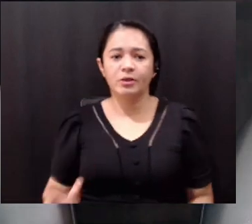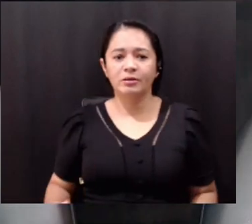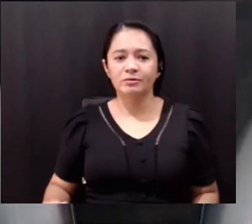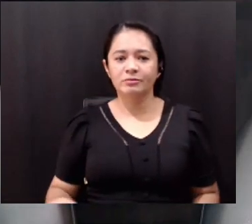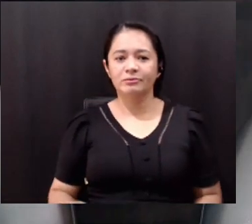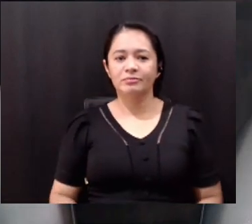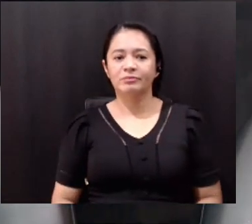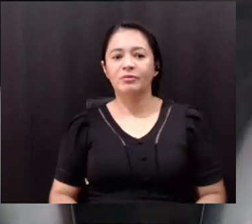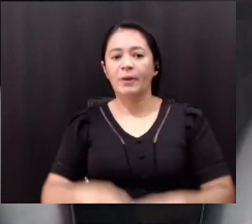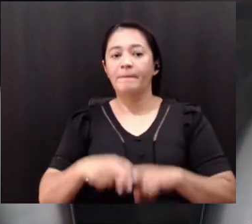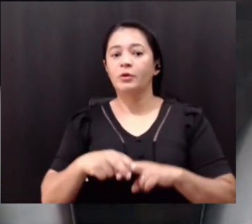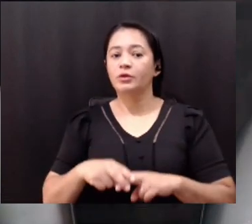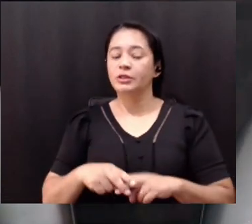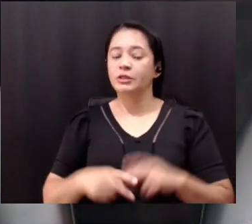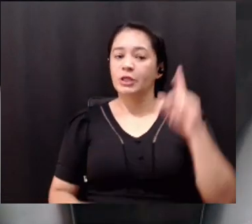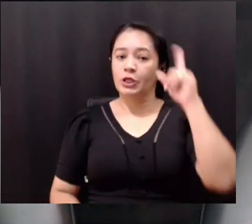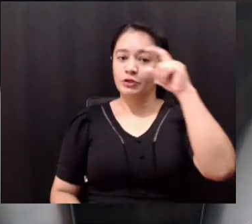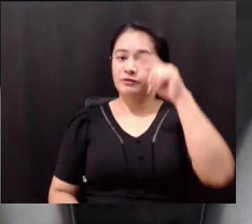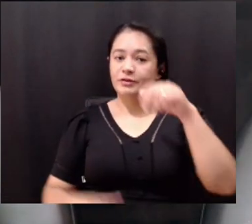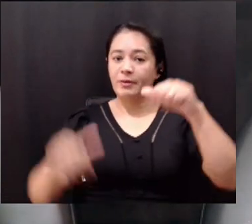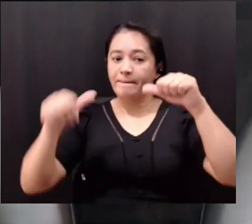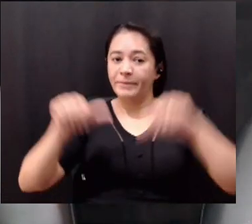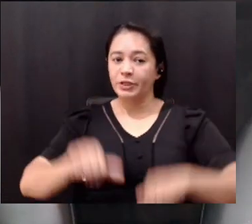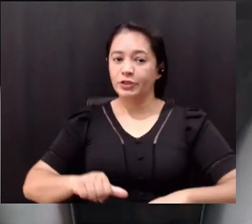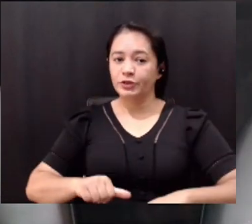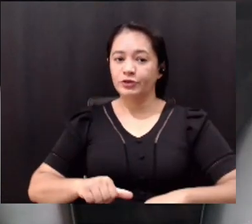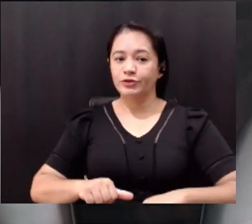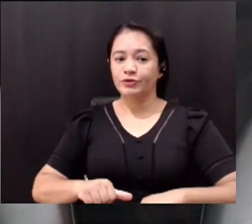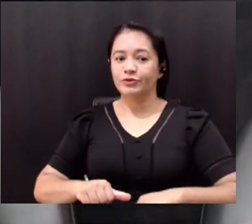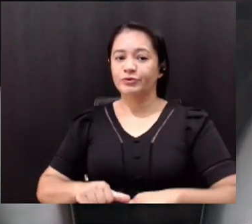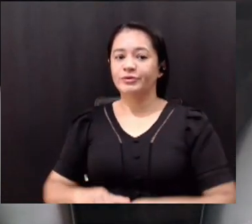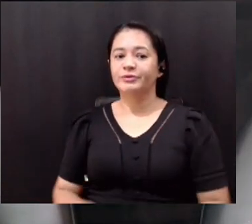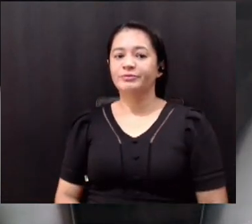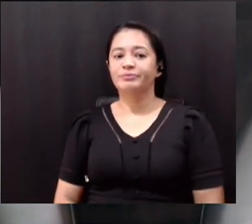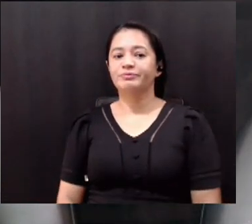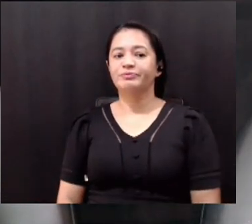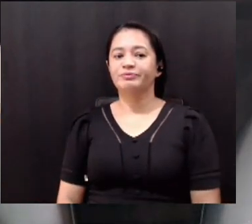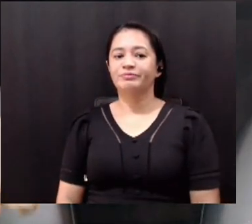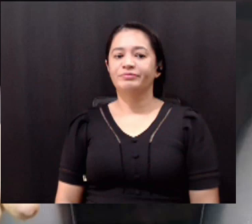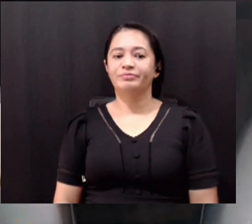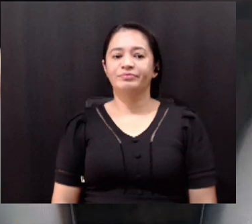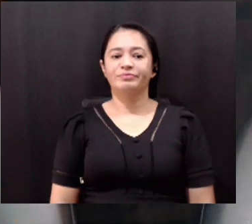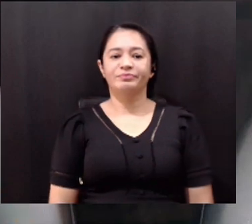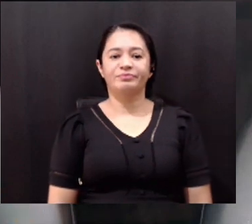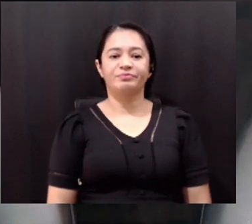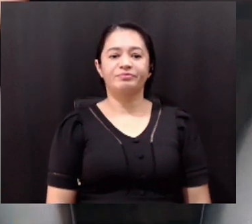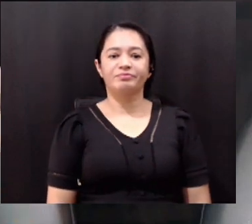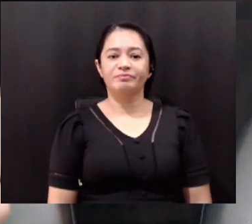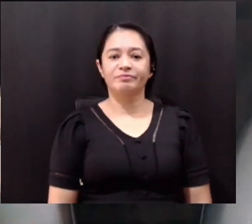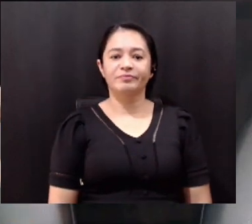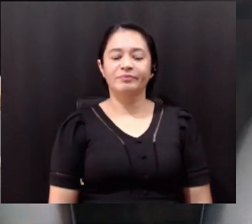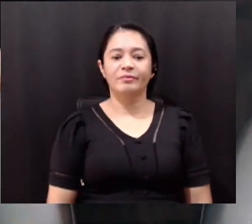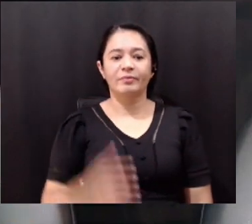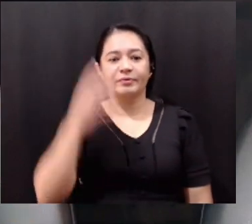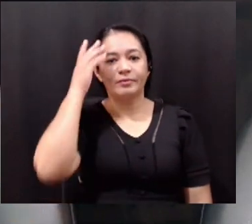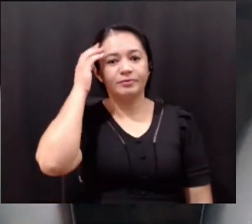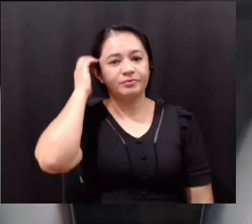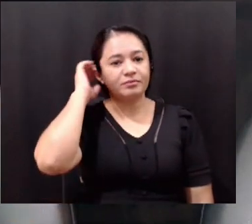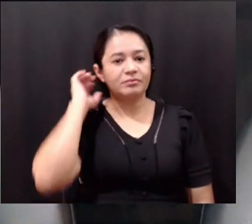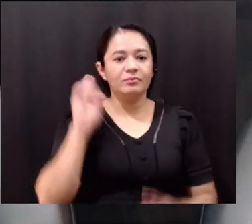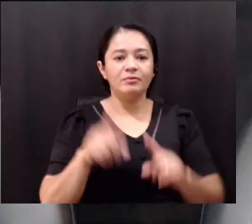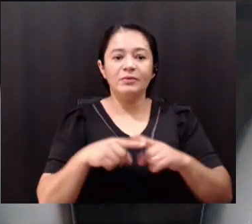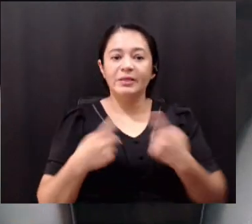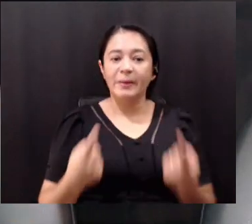e pode ser que ali seja um flash de uma situação e que não necessariamente todo mundo está super, hiper feliz. Todo